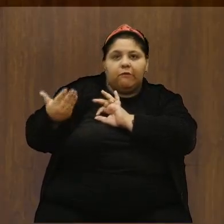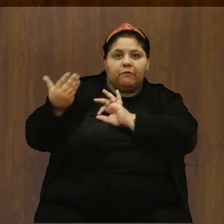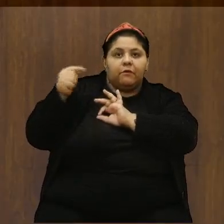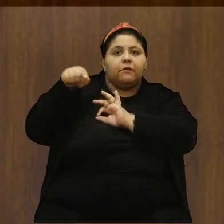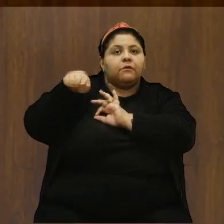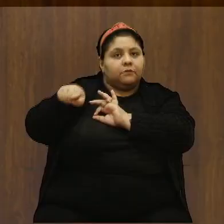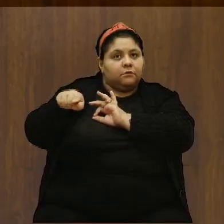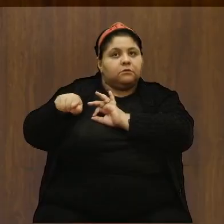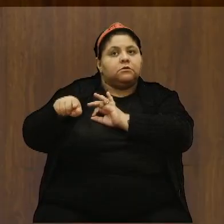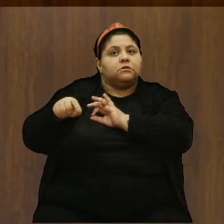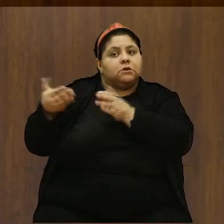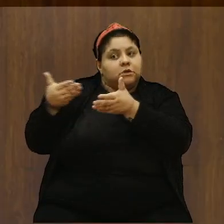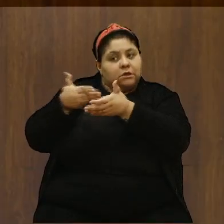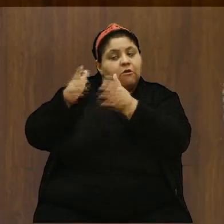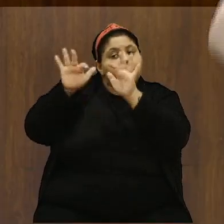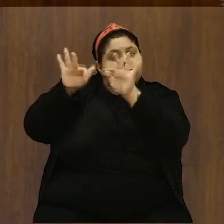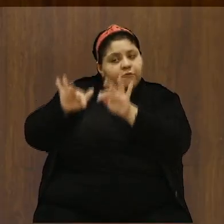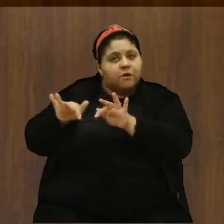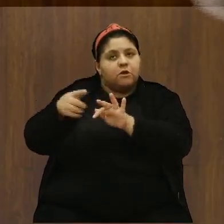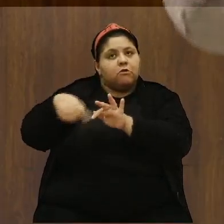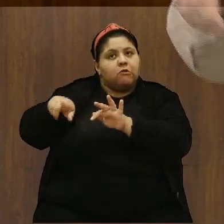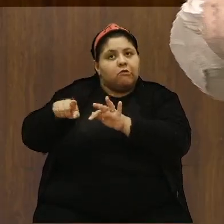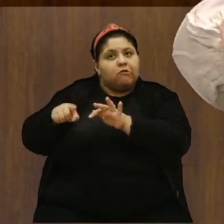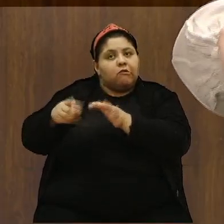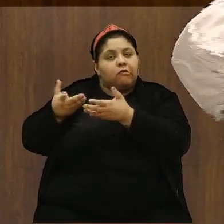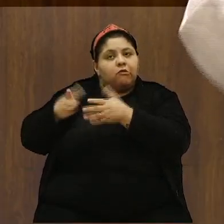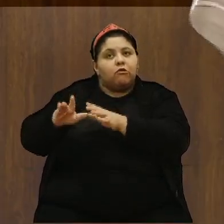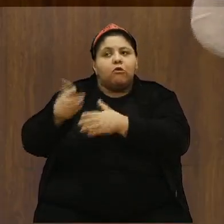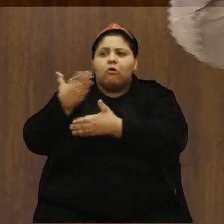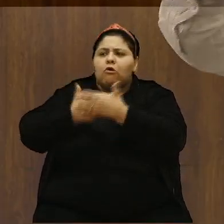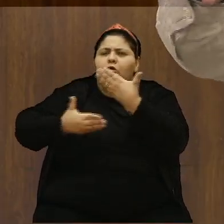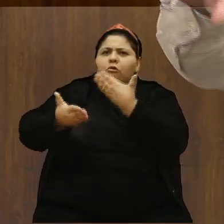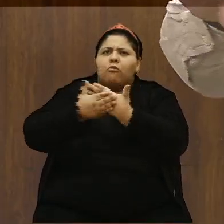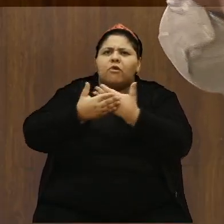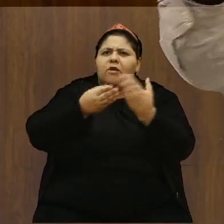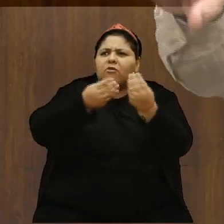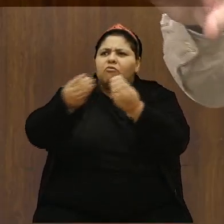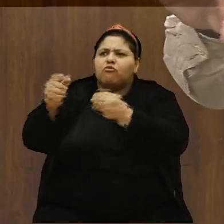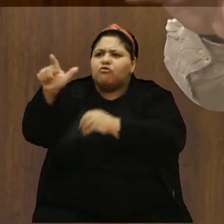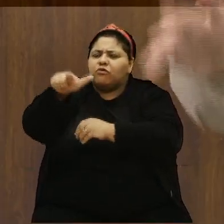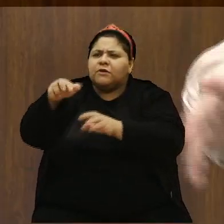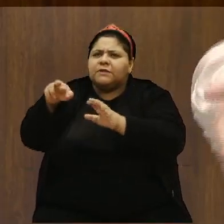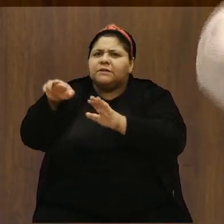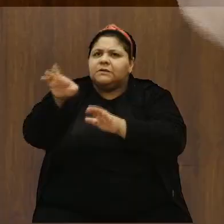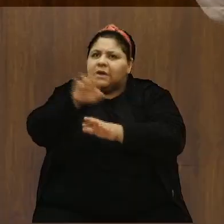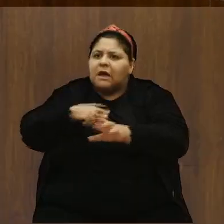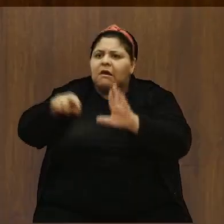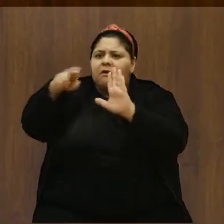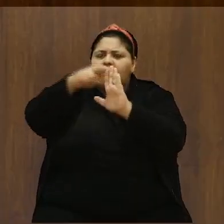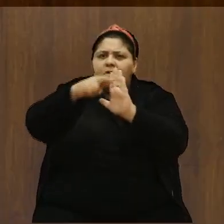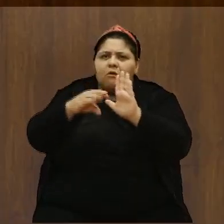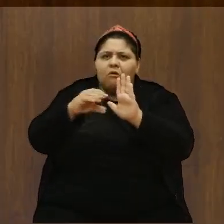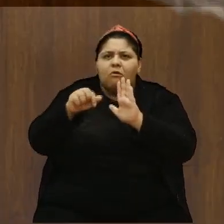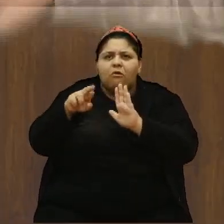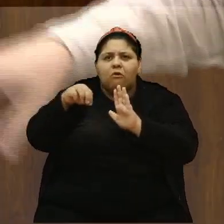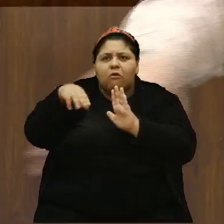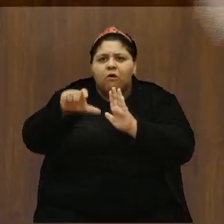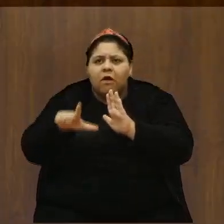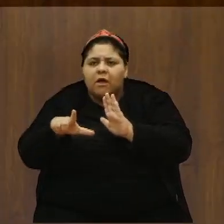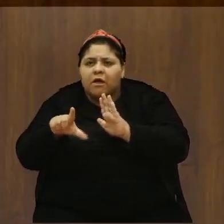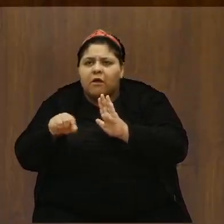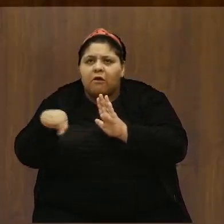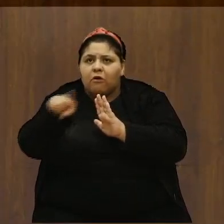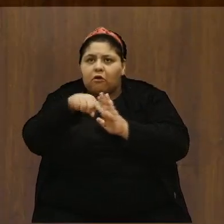vamos combater até o final. Por que tem tanta área para regularizar o Carmelo? Por que a prefeitura deixa um terceiro ir lá